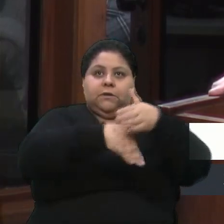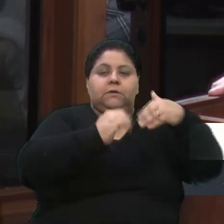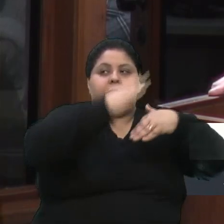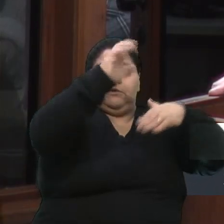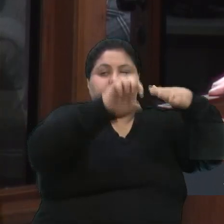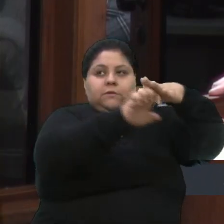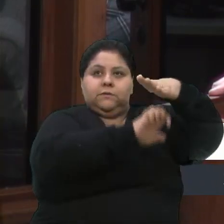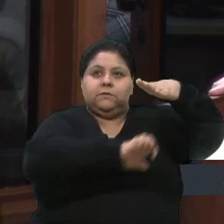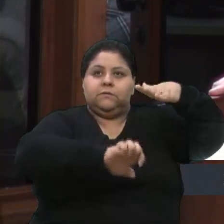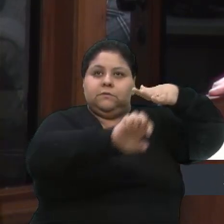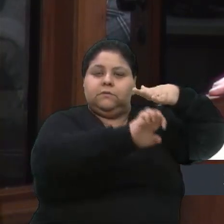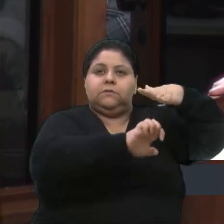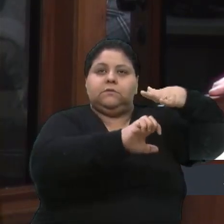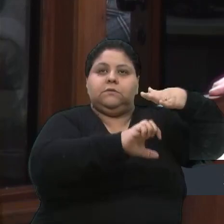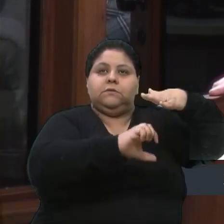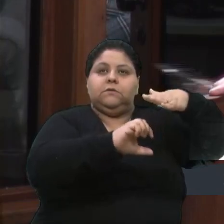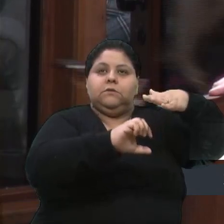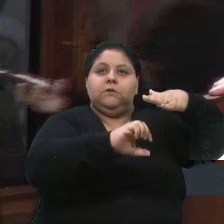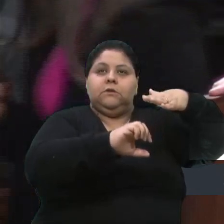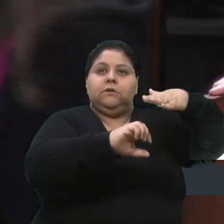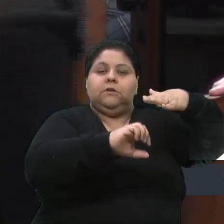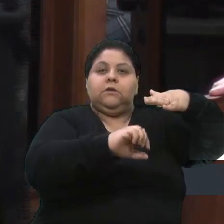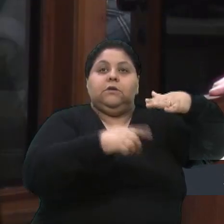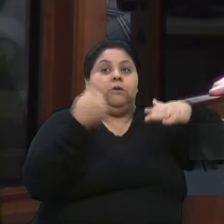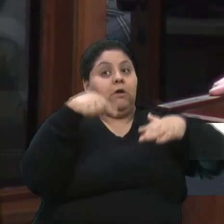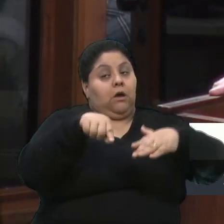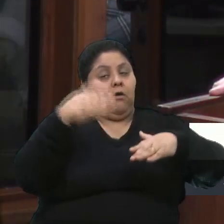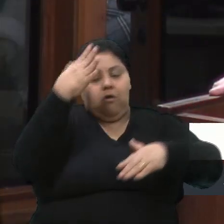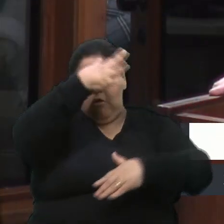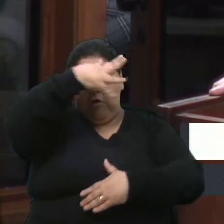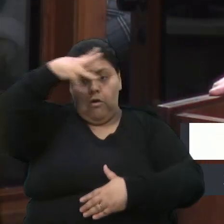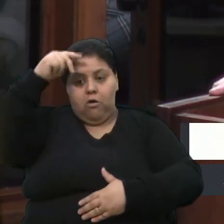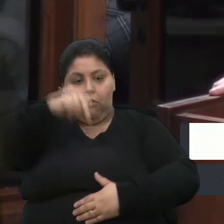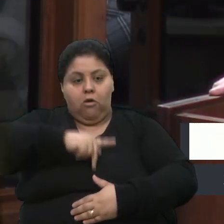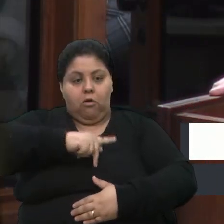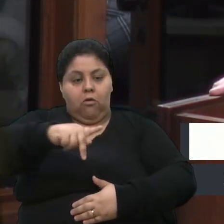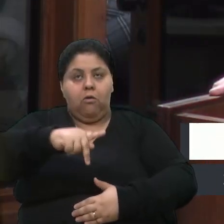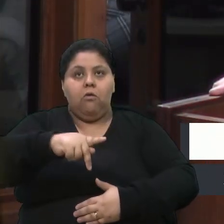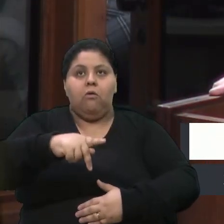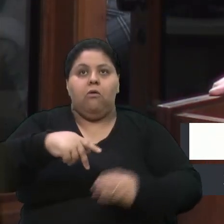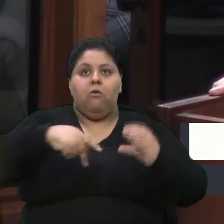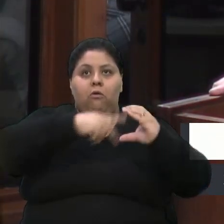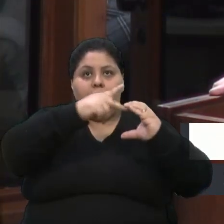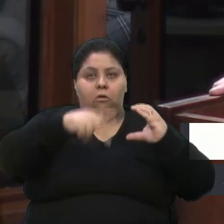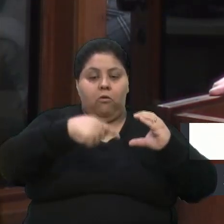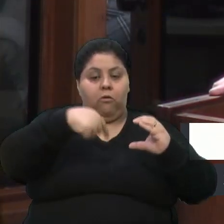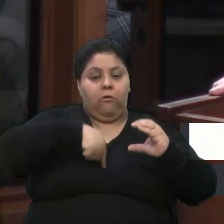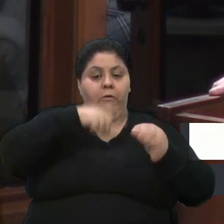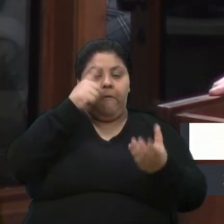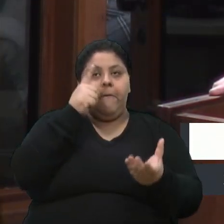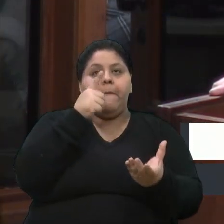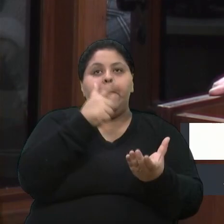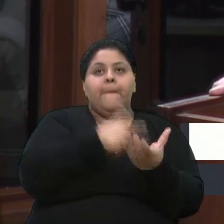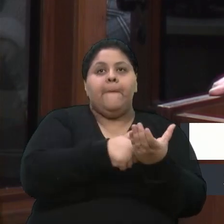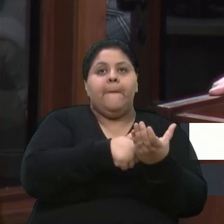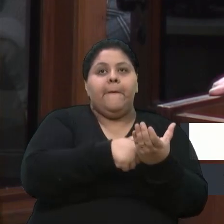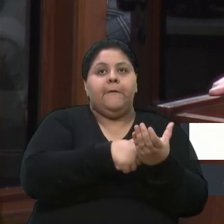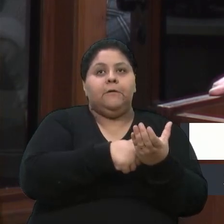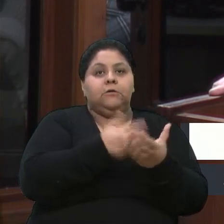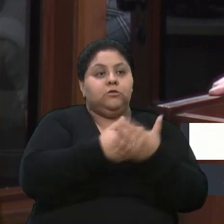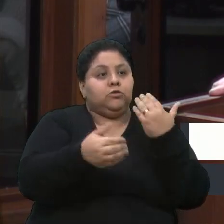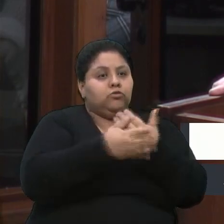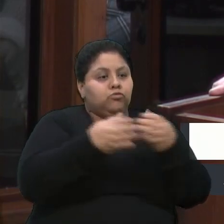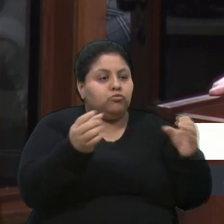que isso aí está no projeto de lei, e não vou esquecer, o presidente da casa tem compromisso, que está tudo pronto, de semana